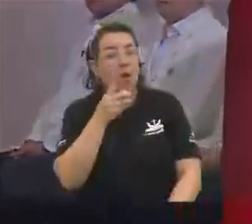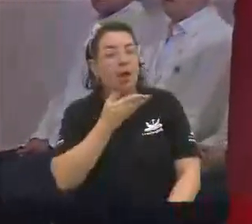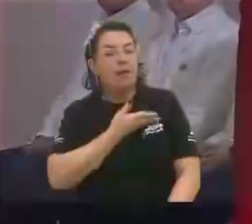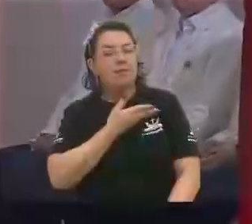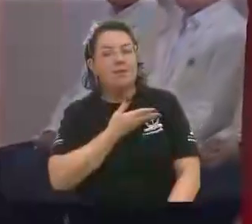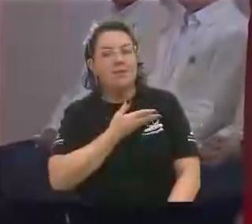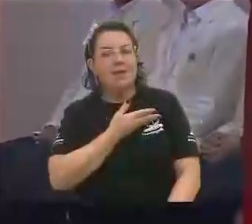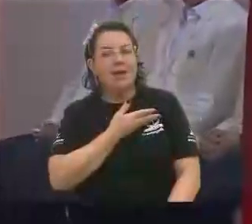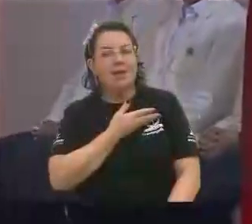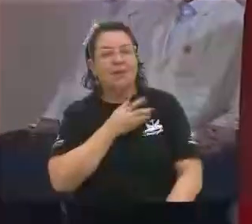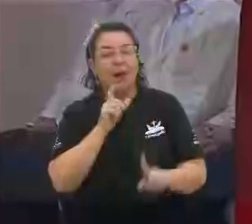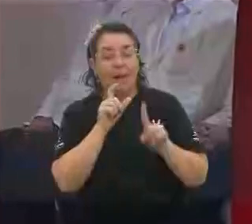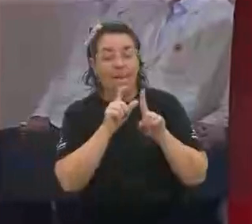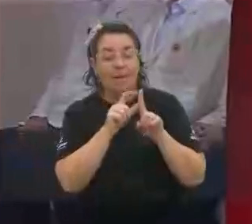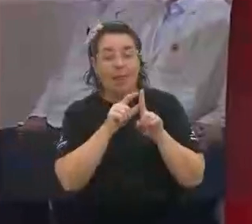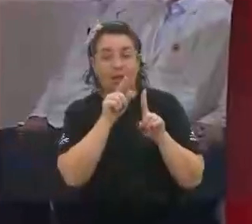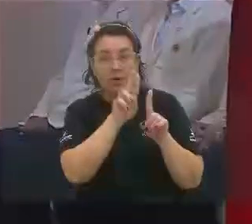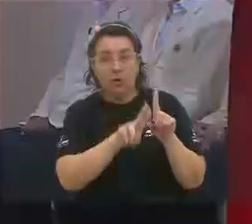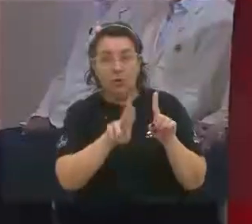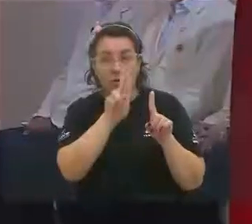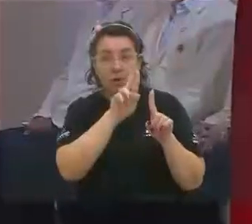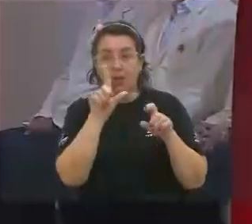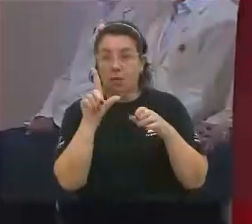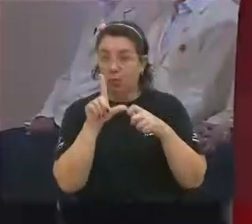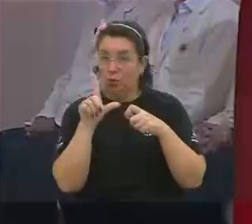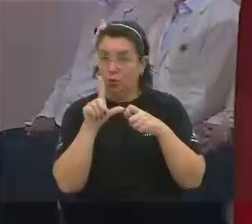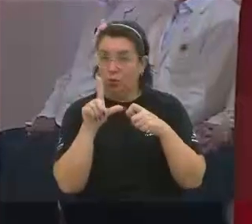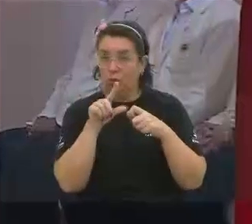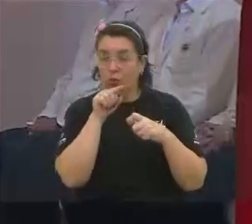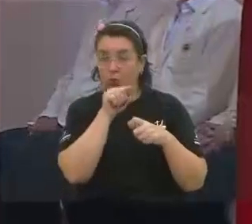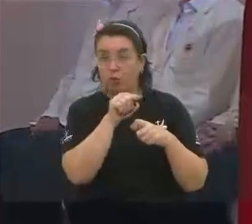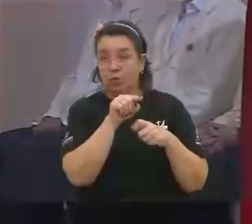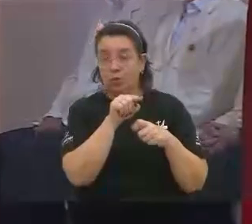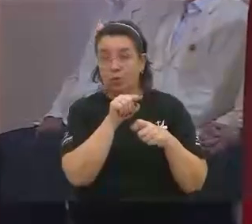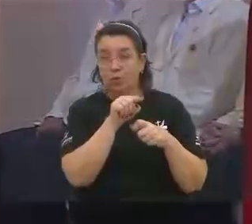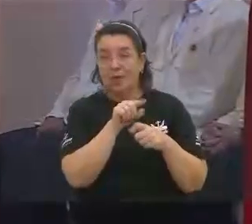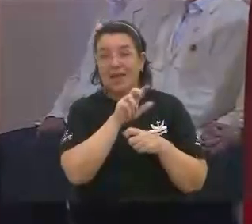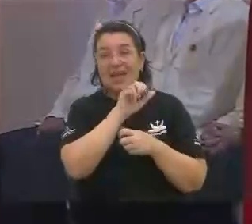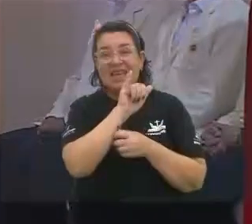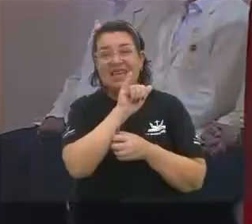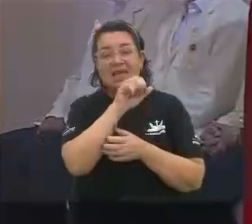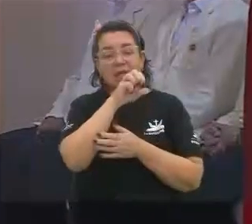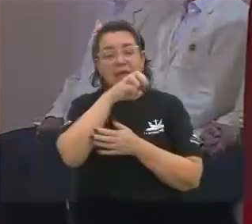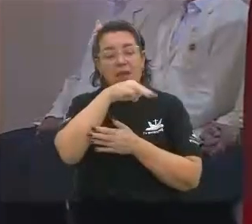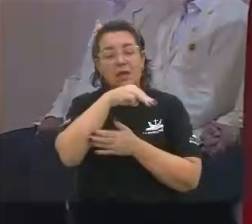e a palavra que usada por São Lucas é impertinência